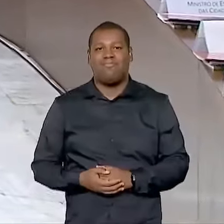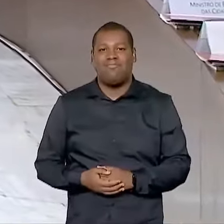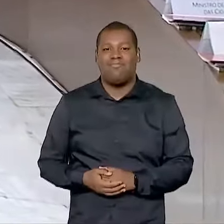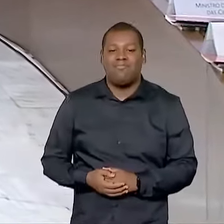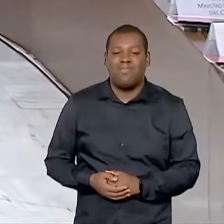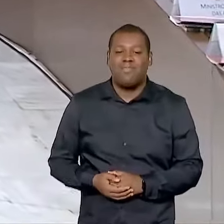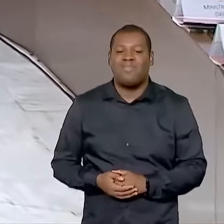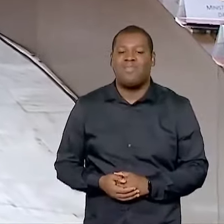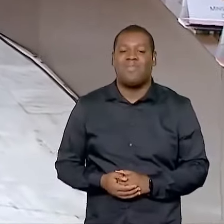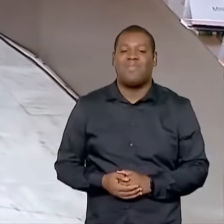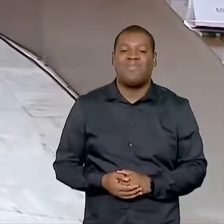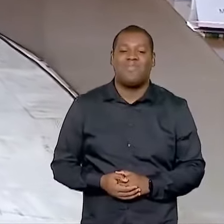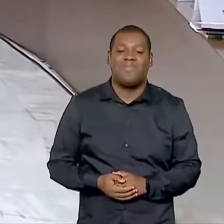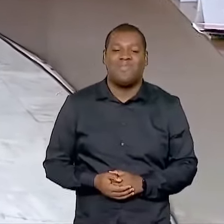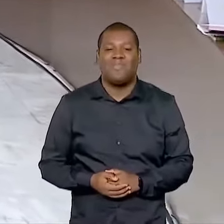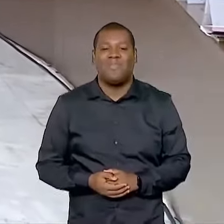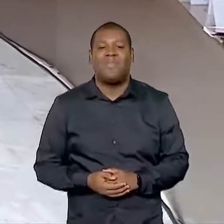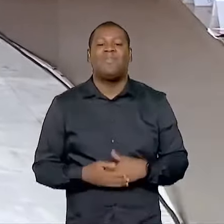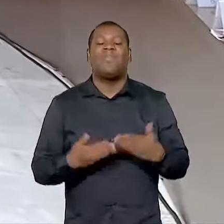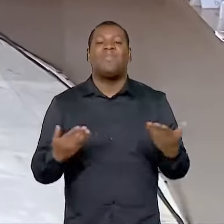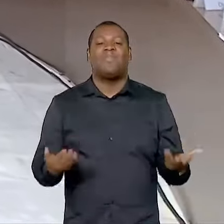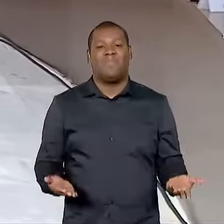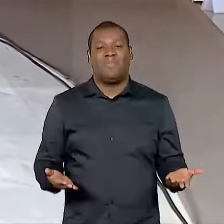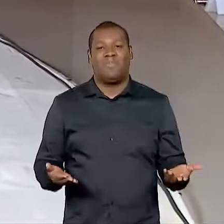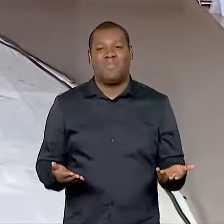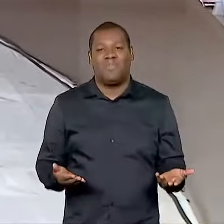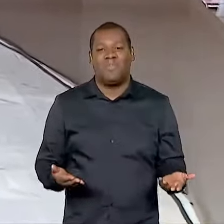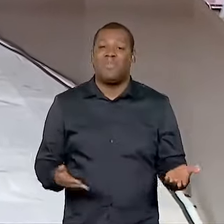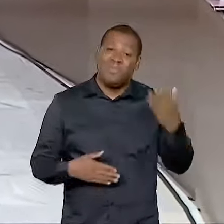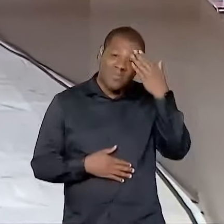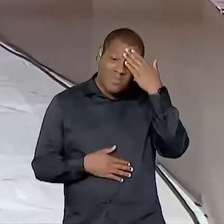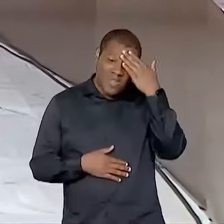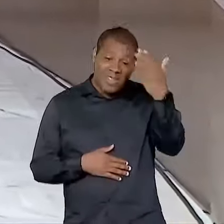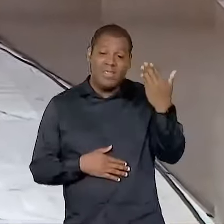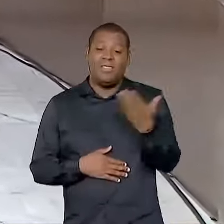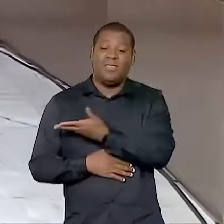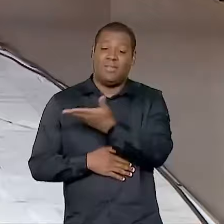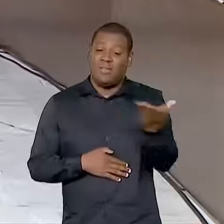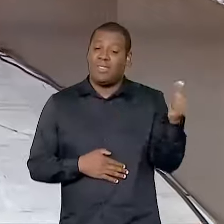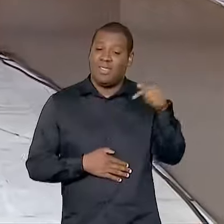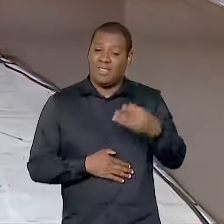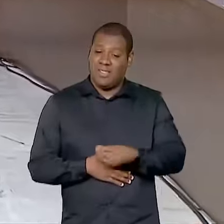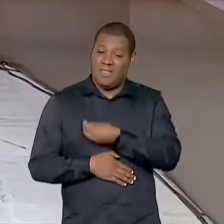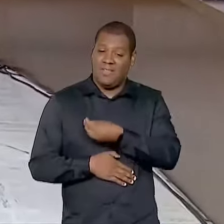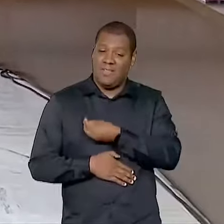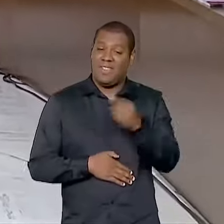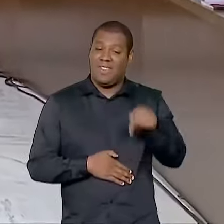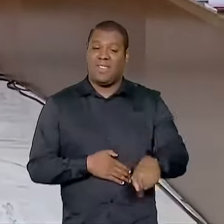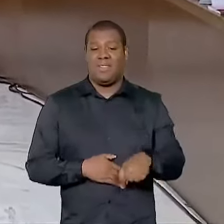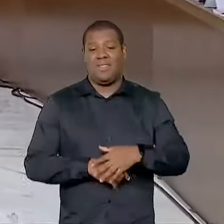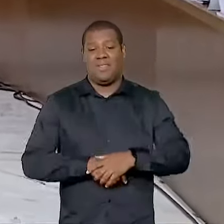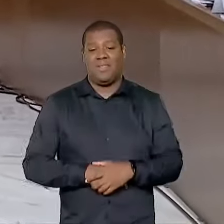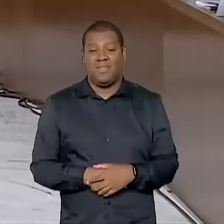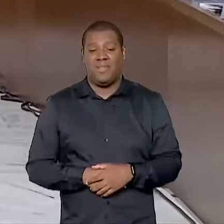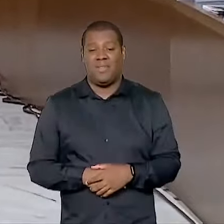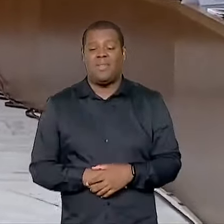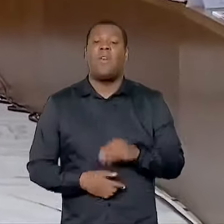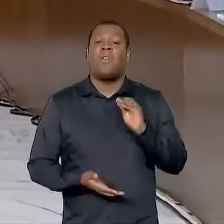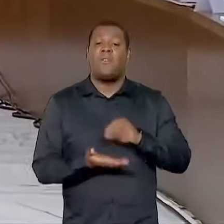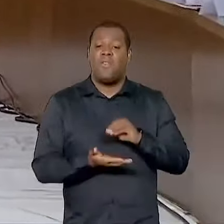Bem, companheiros, primeiro eu queria agradecer a presença de todos vocês, dizer que está faltando